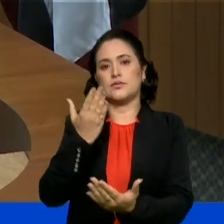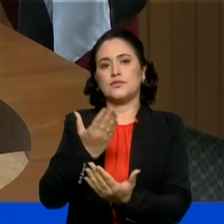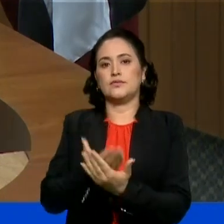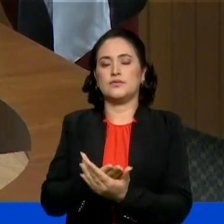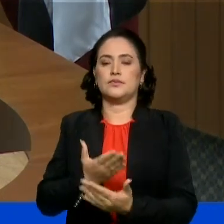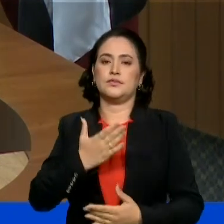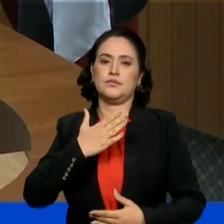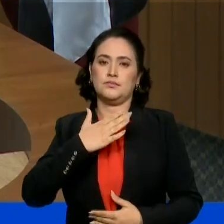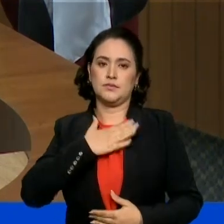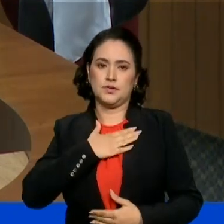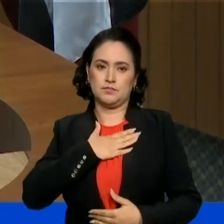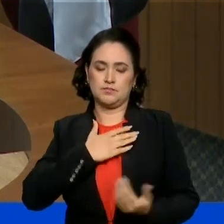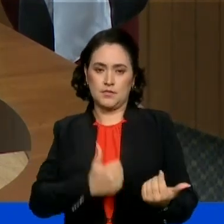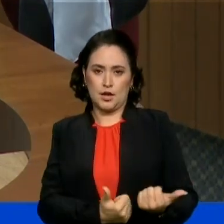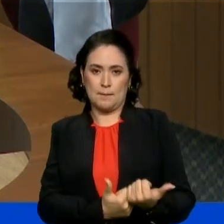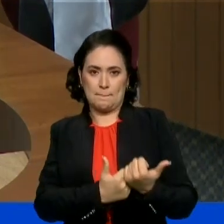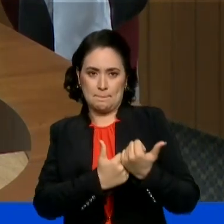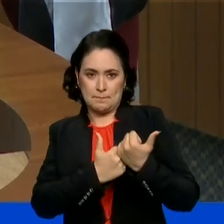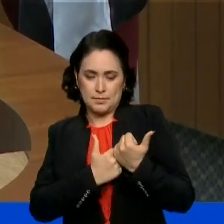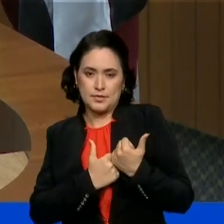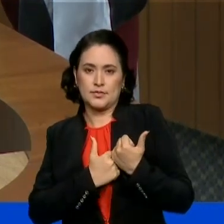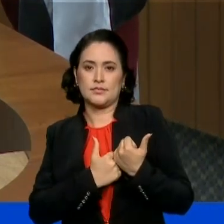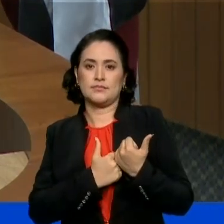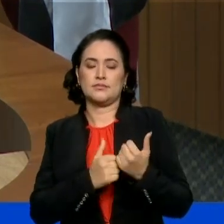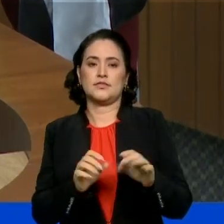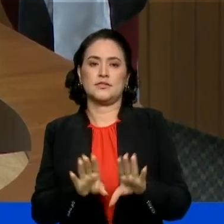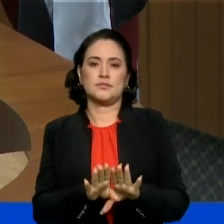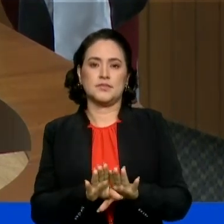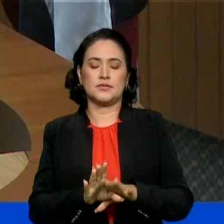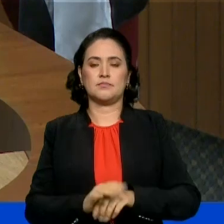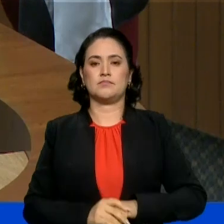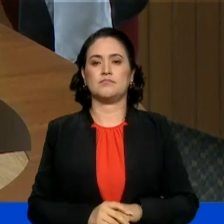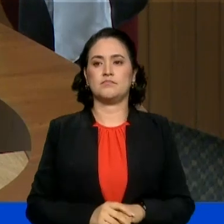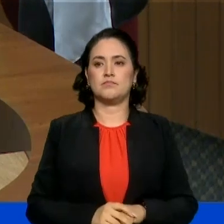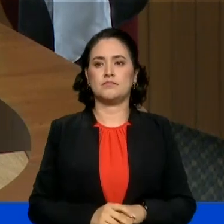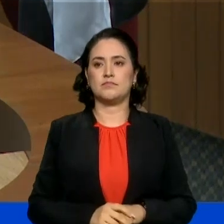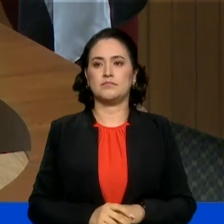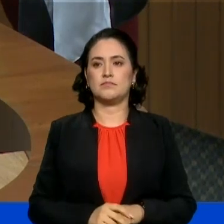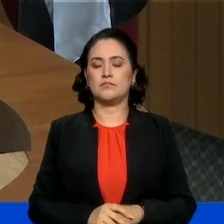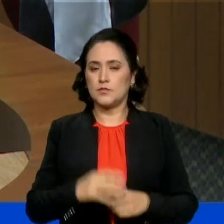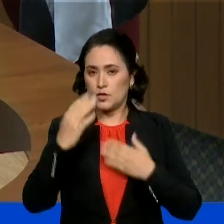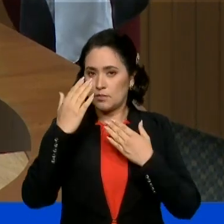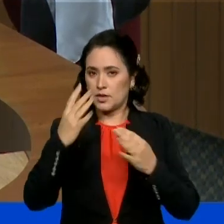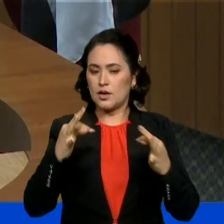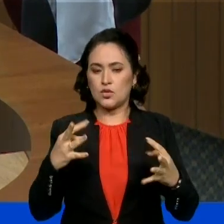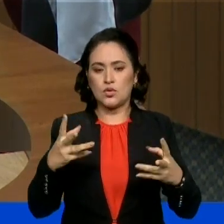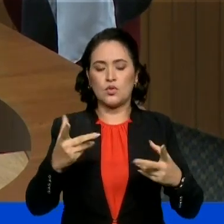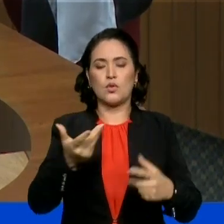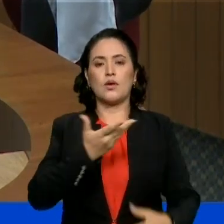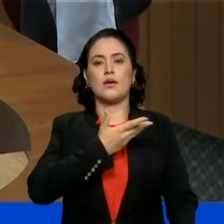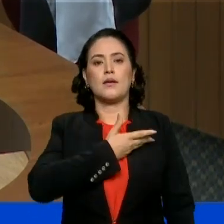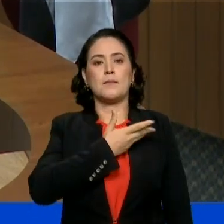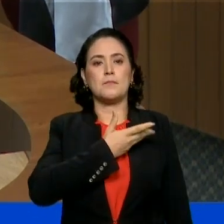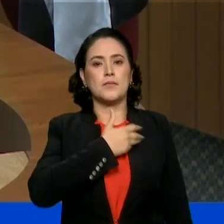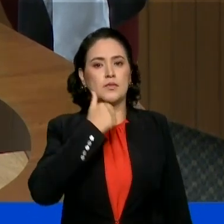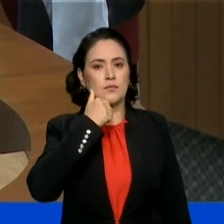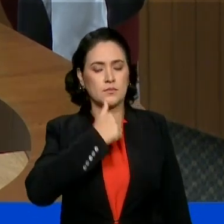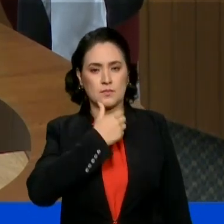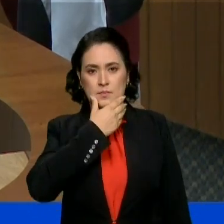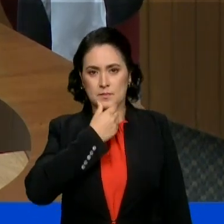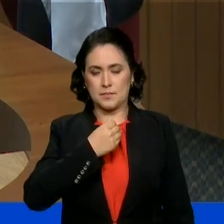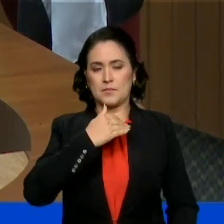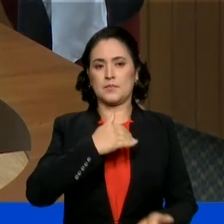recebo integrando o seu secretariado. A todos as amigas e amigos, secretários e secretárias de